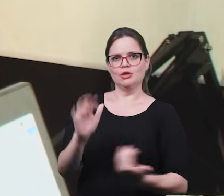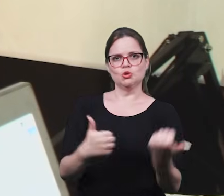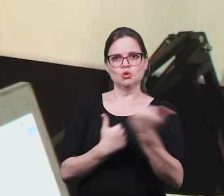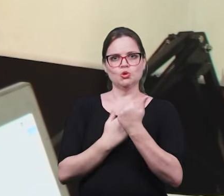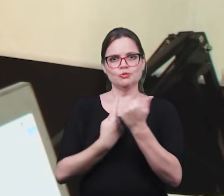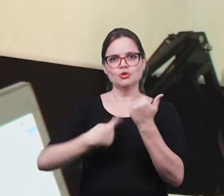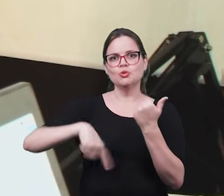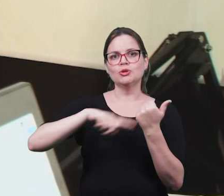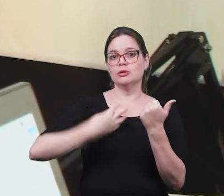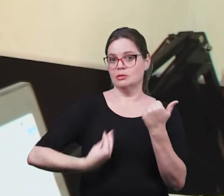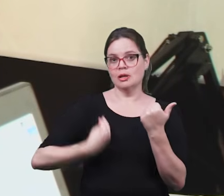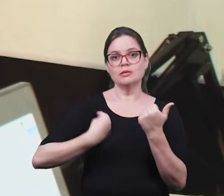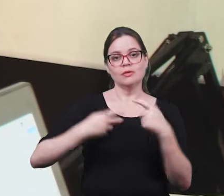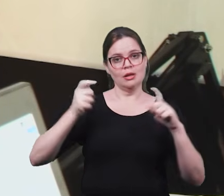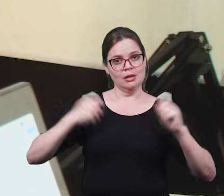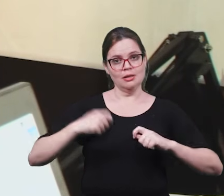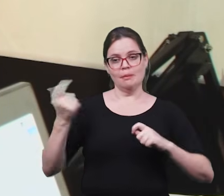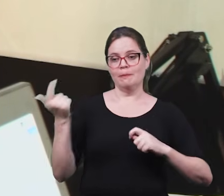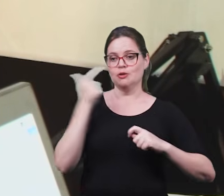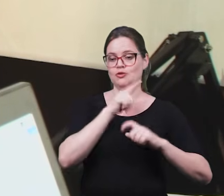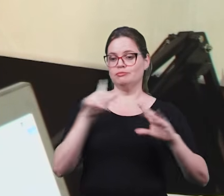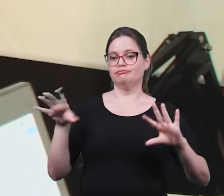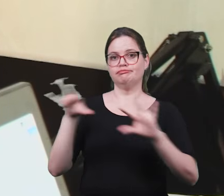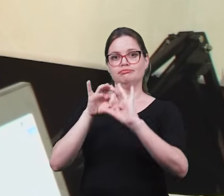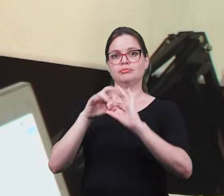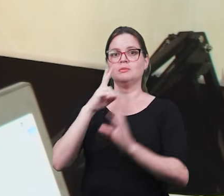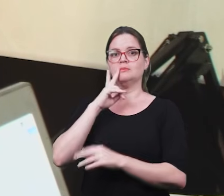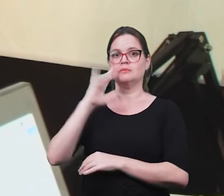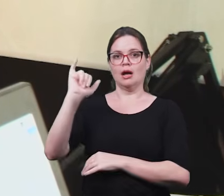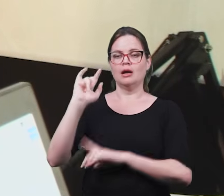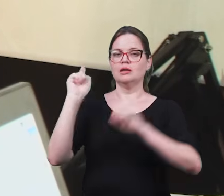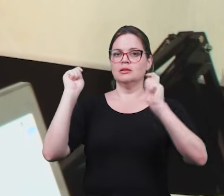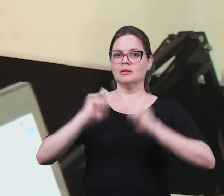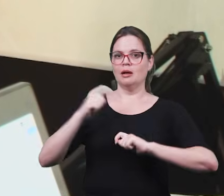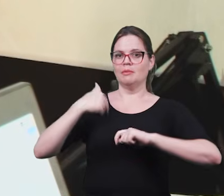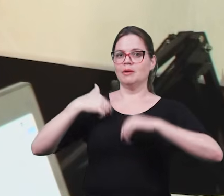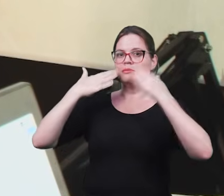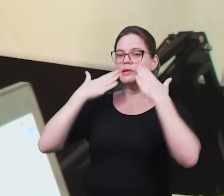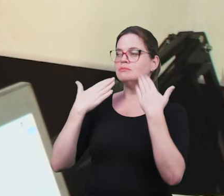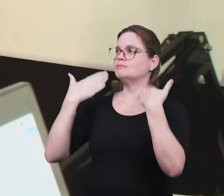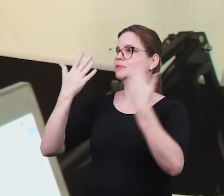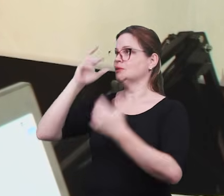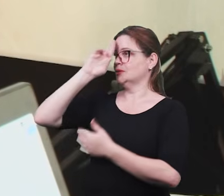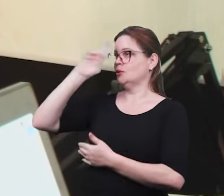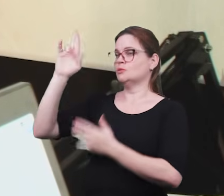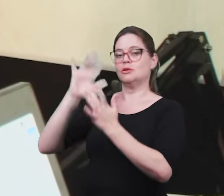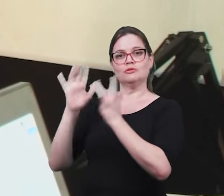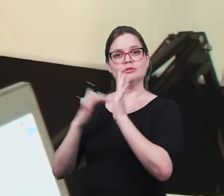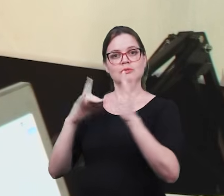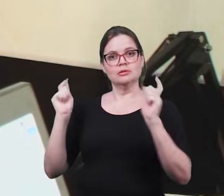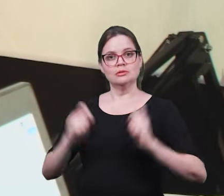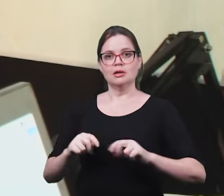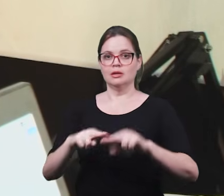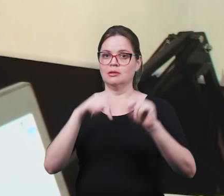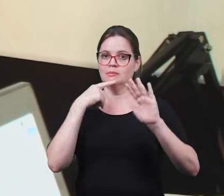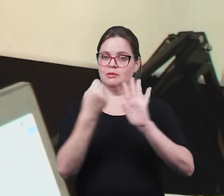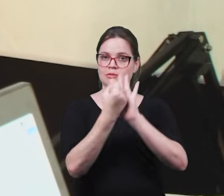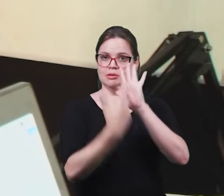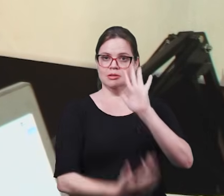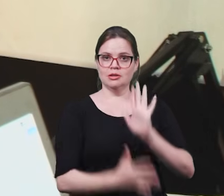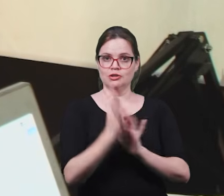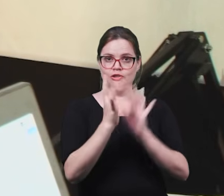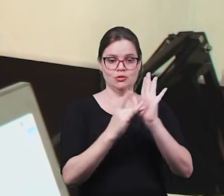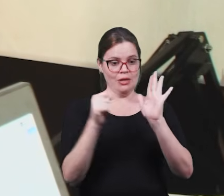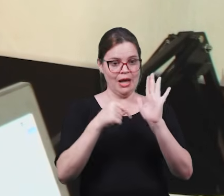conceder novamente acesso a Deus, a condição de nos apresentarmos de volta ao Senhor. Então, pelo sangue de Jesus,